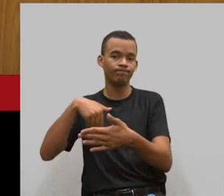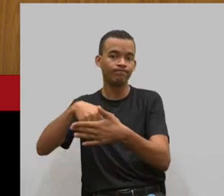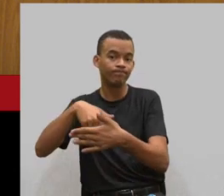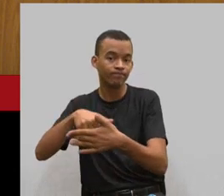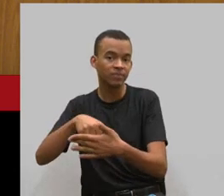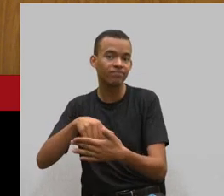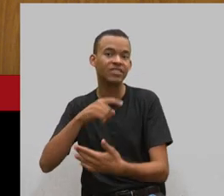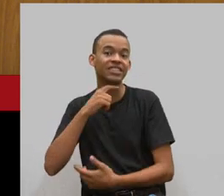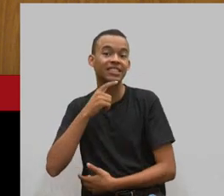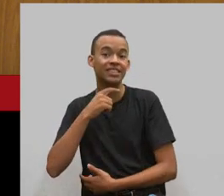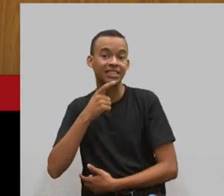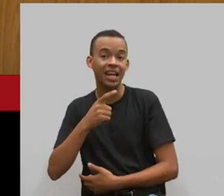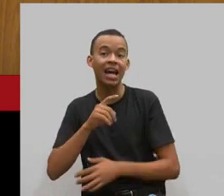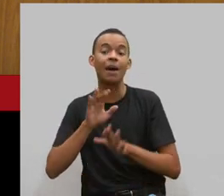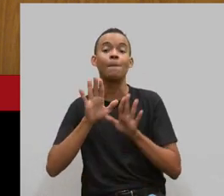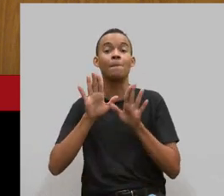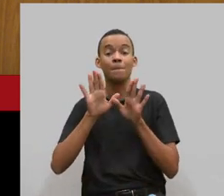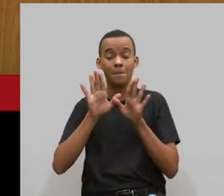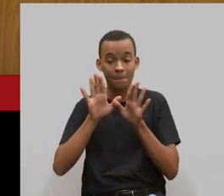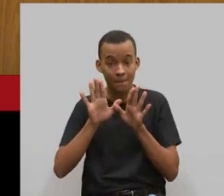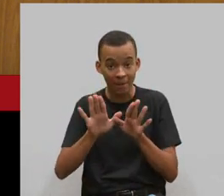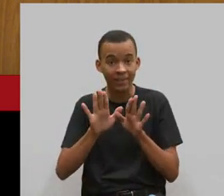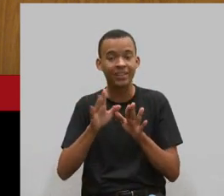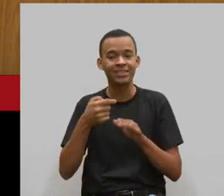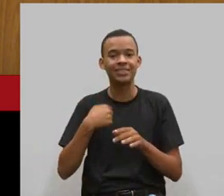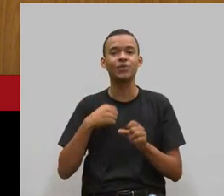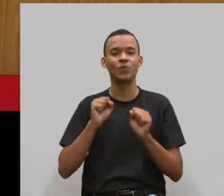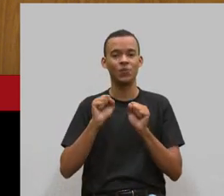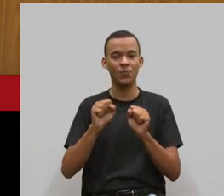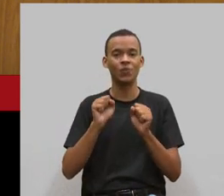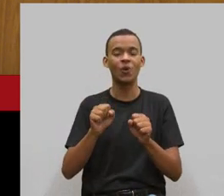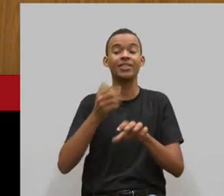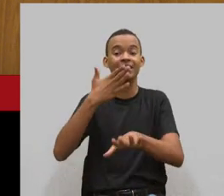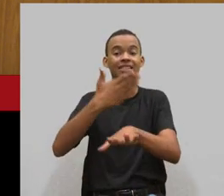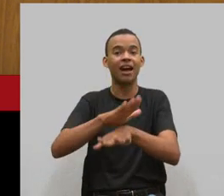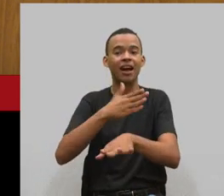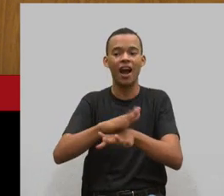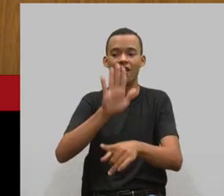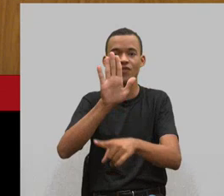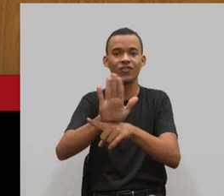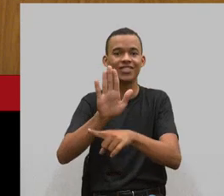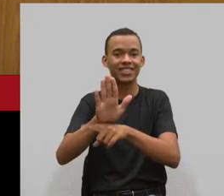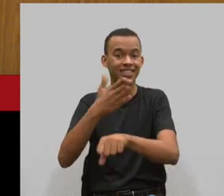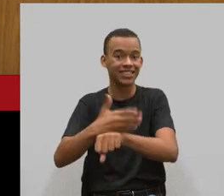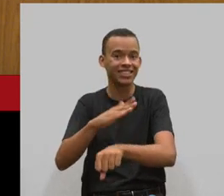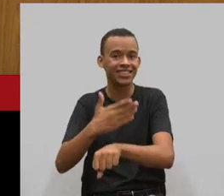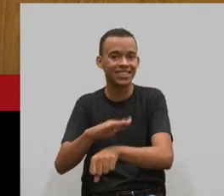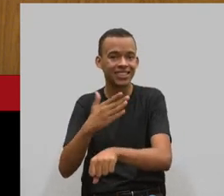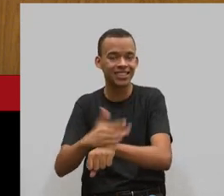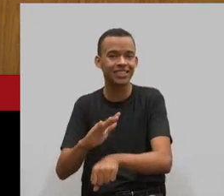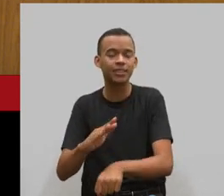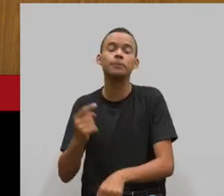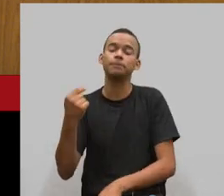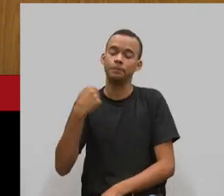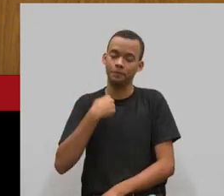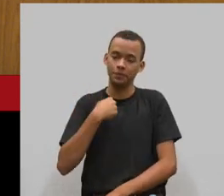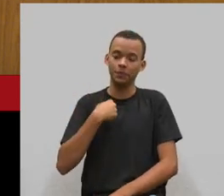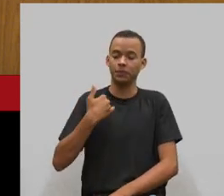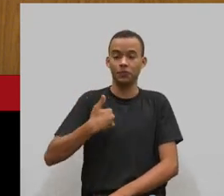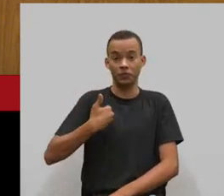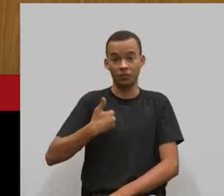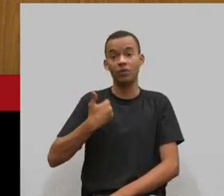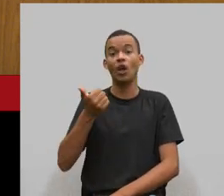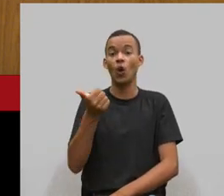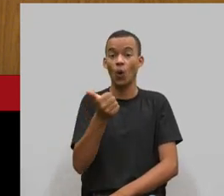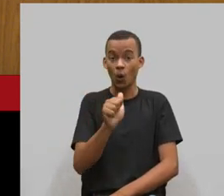o técnico de ser o treinador e ali quando ainda criança com 11 anos eu vi aquela inclusão dos meus